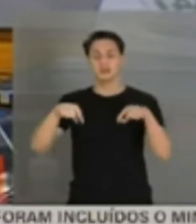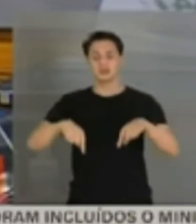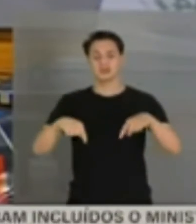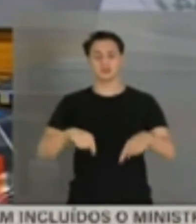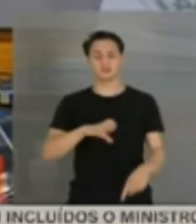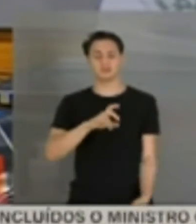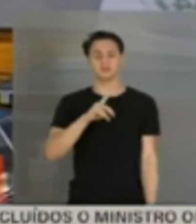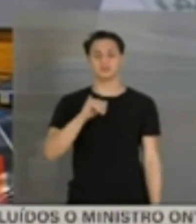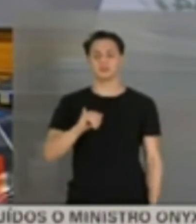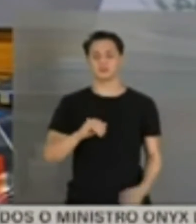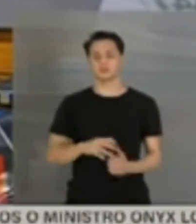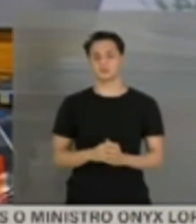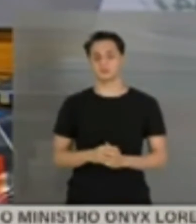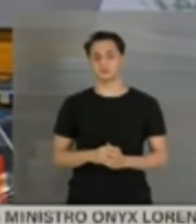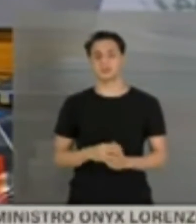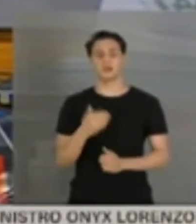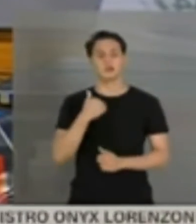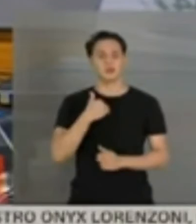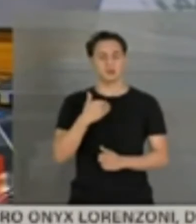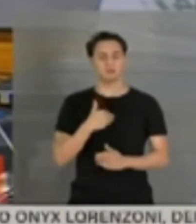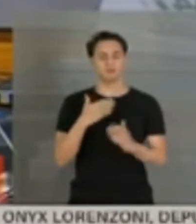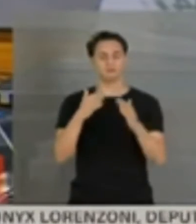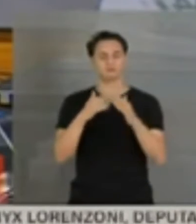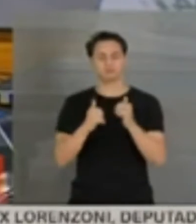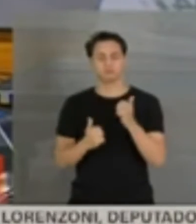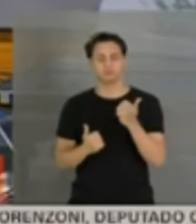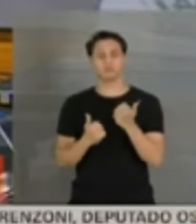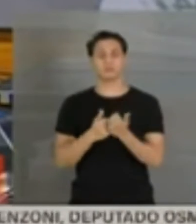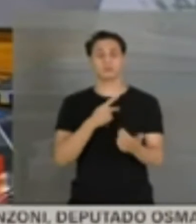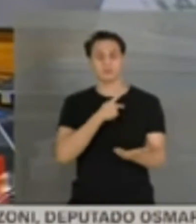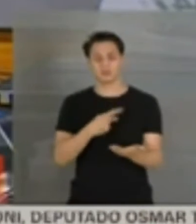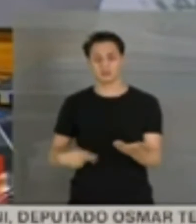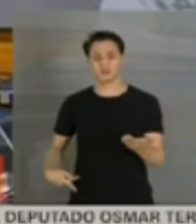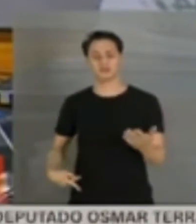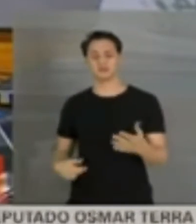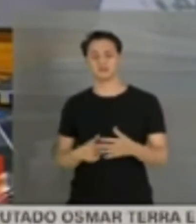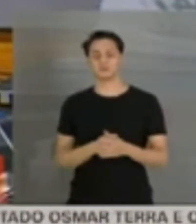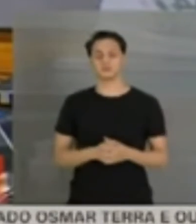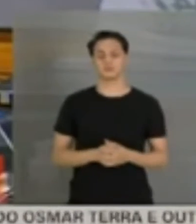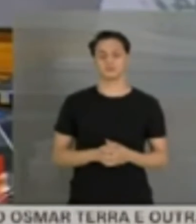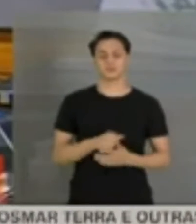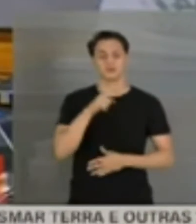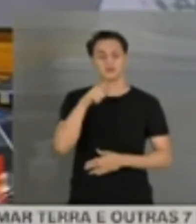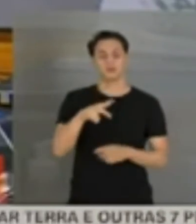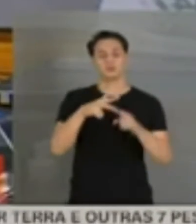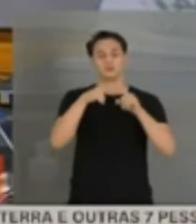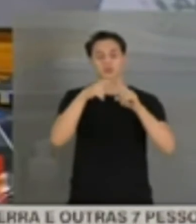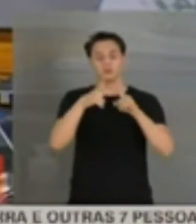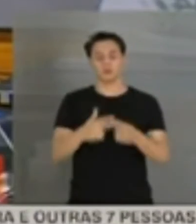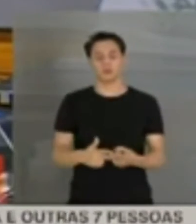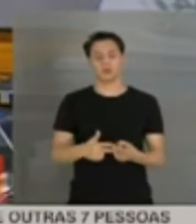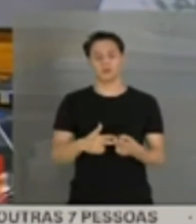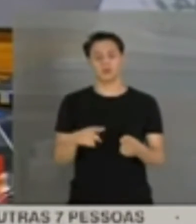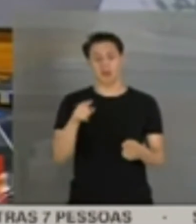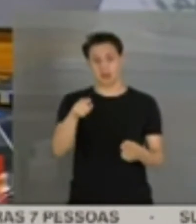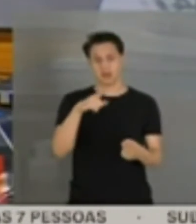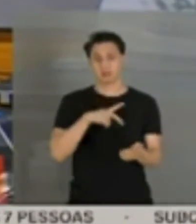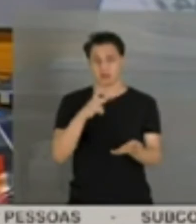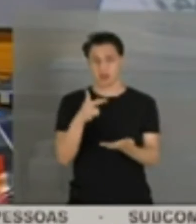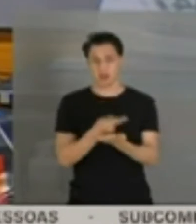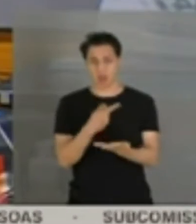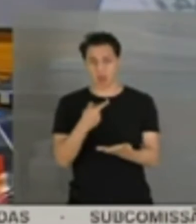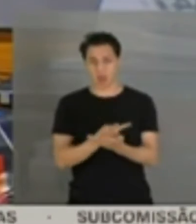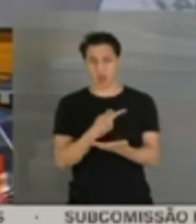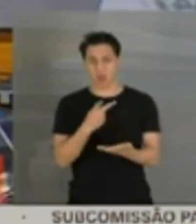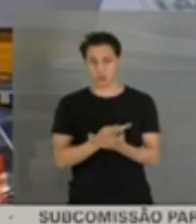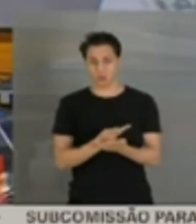CPI. E faço um apelo à presidência que corrija tais vícios